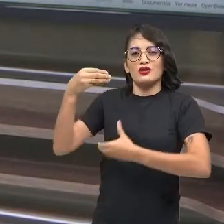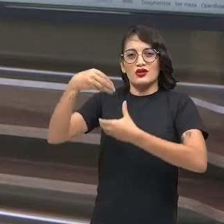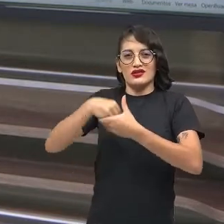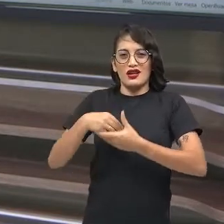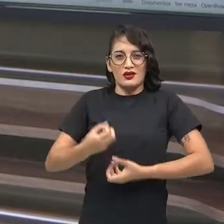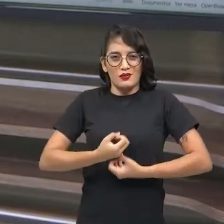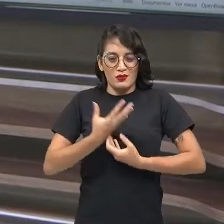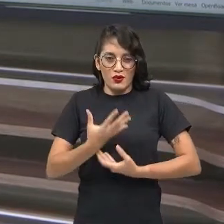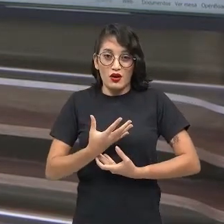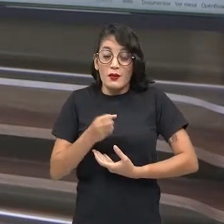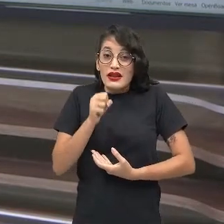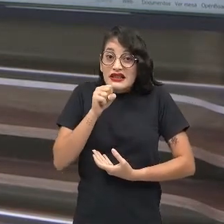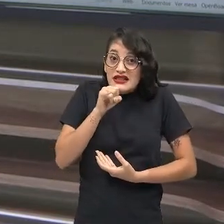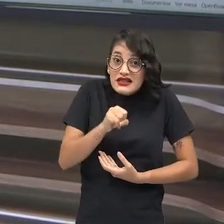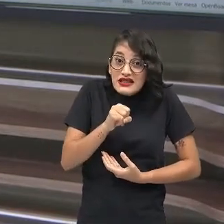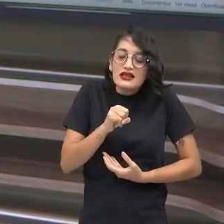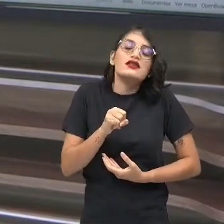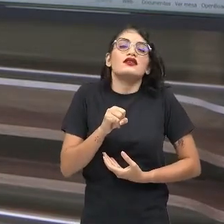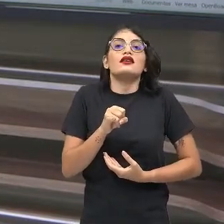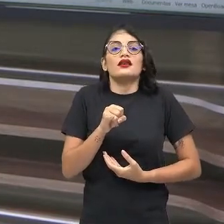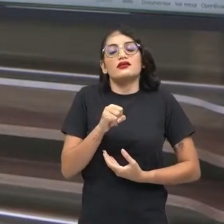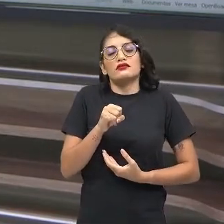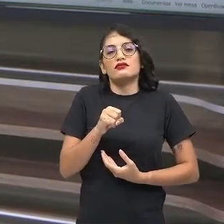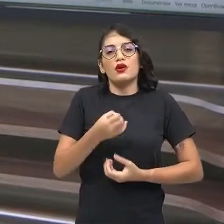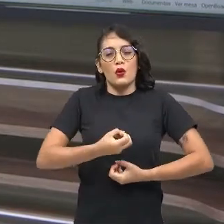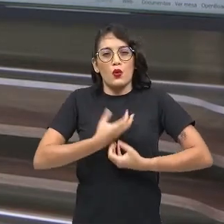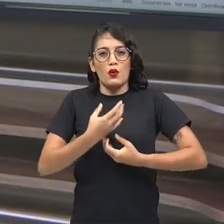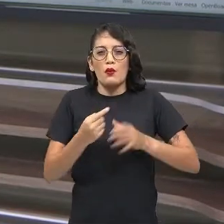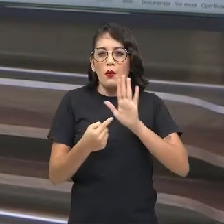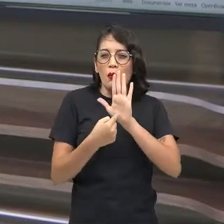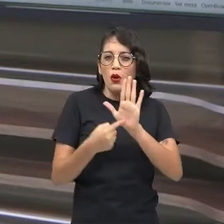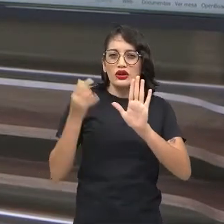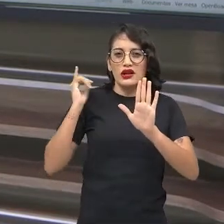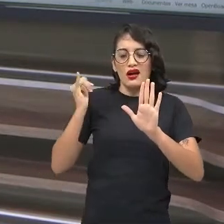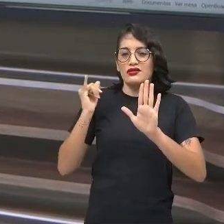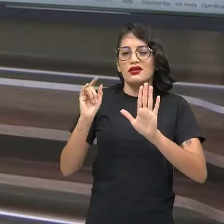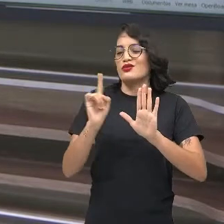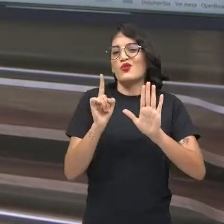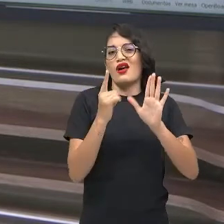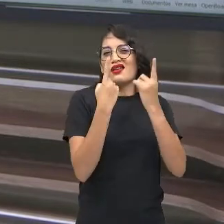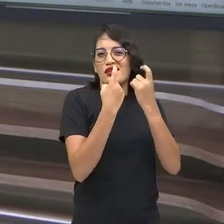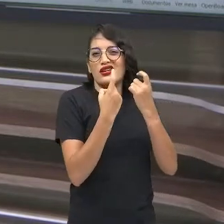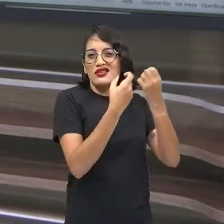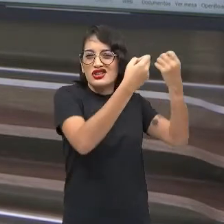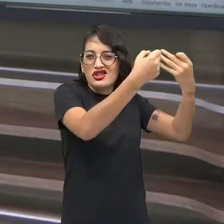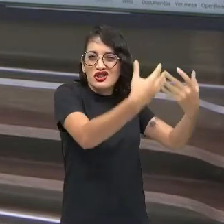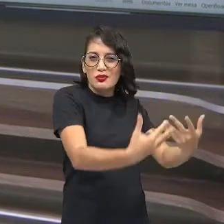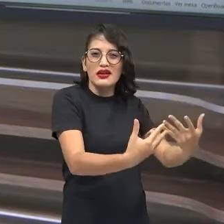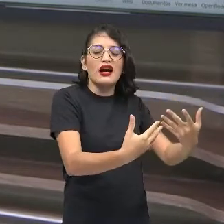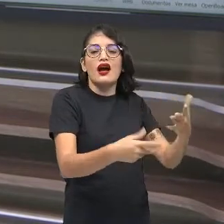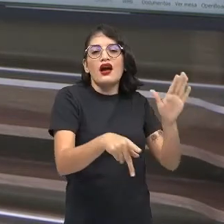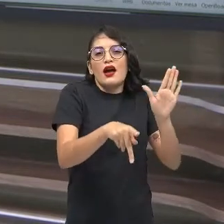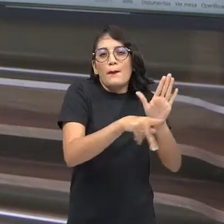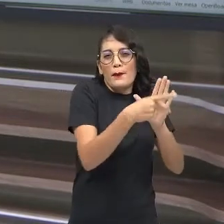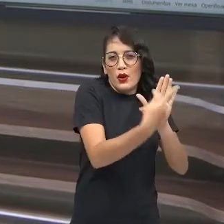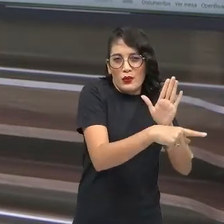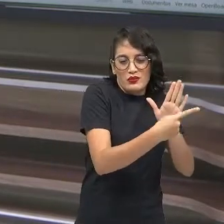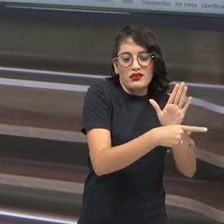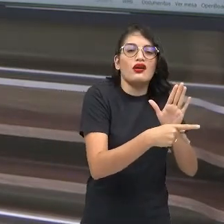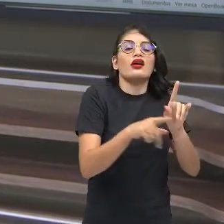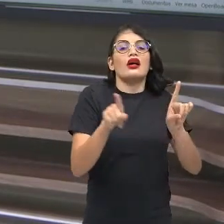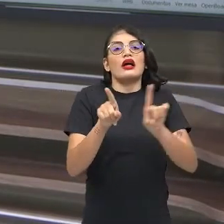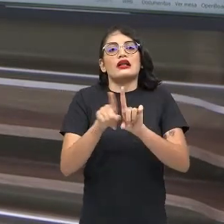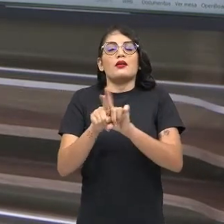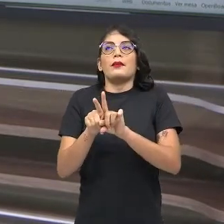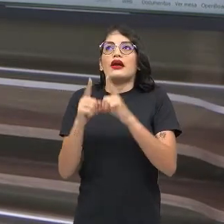poema, mesmo que o poema apresente uma narrativa. Não é interessante nós falarmos a narradora, não é interessante